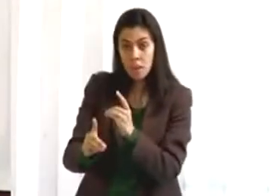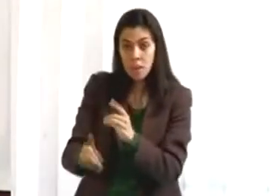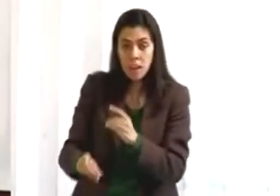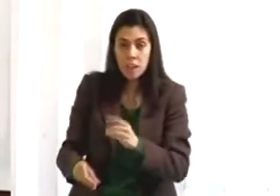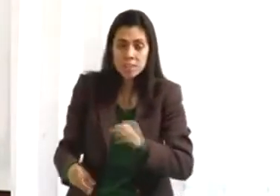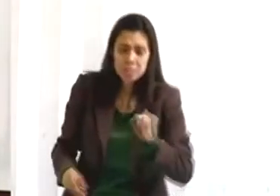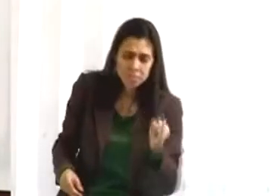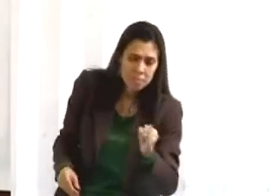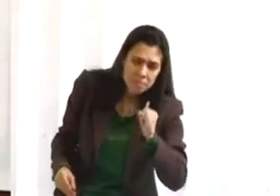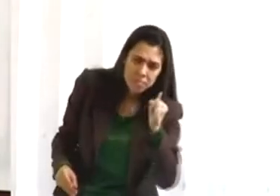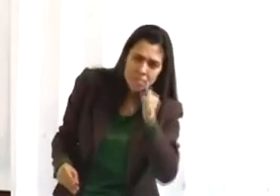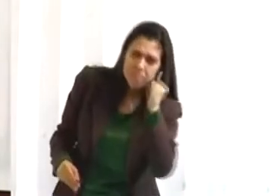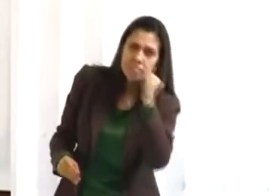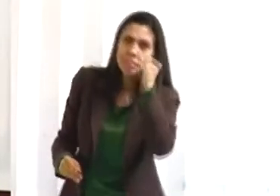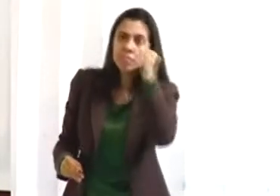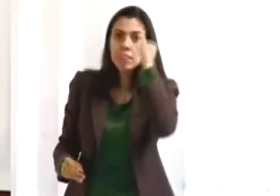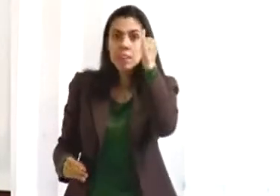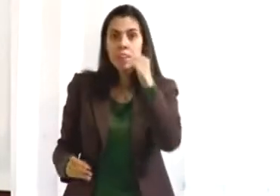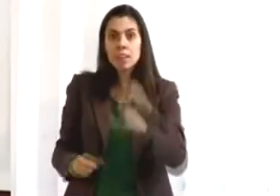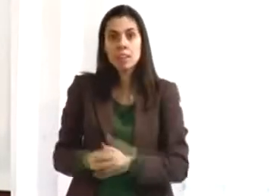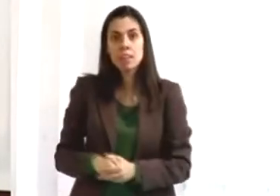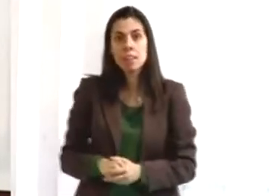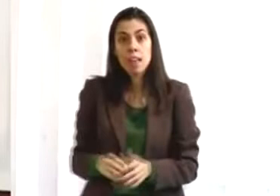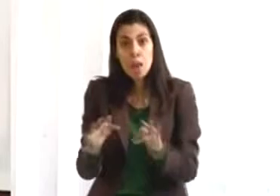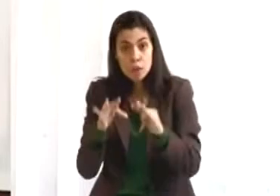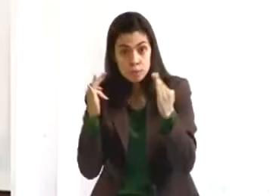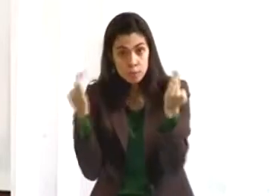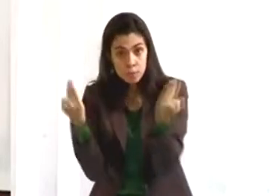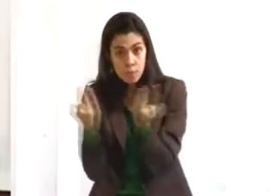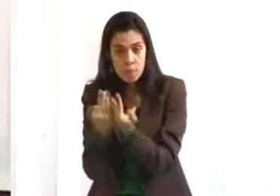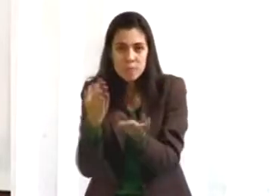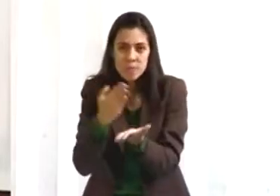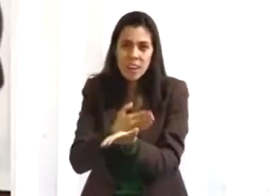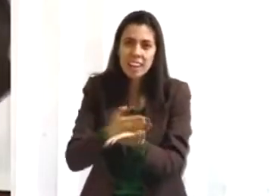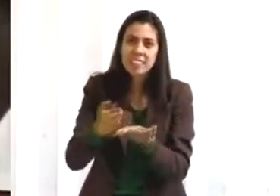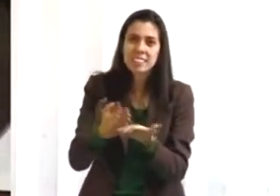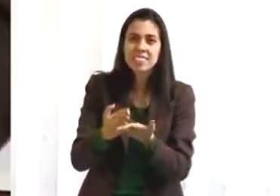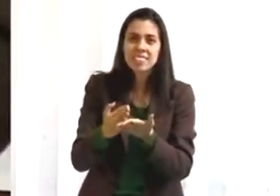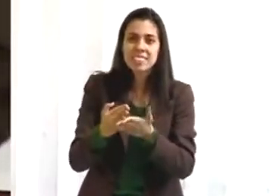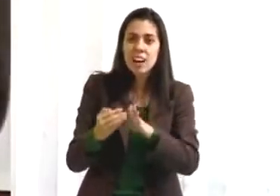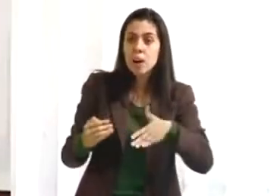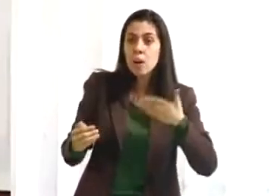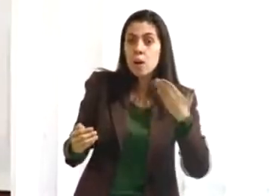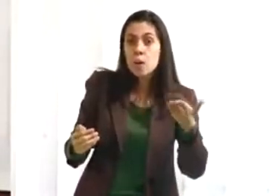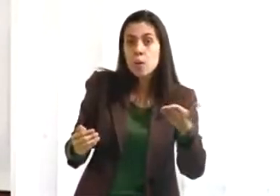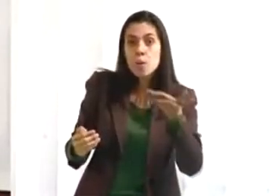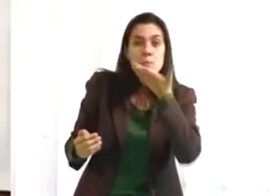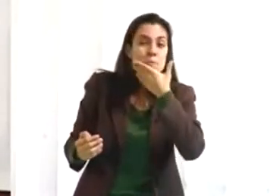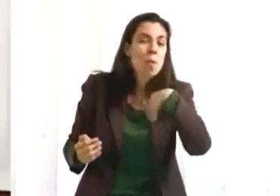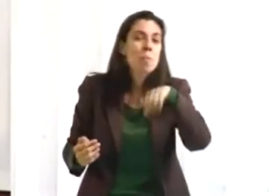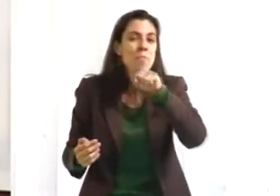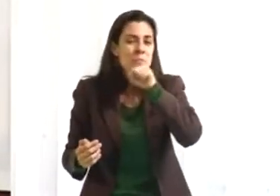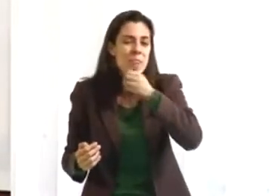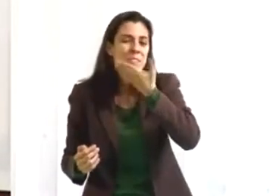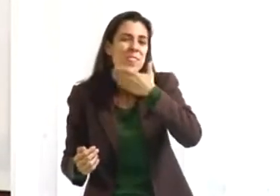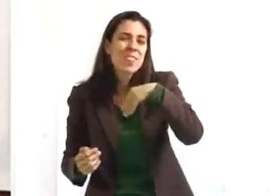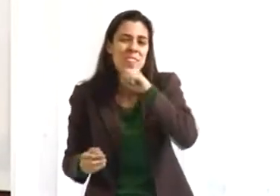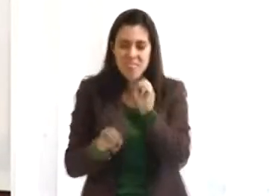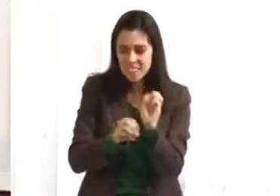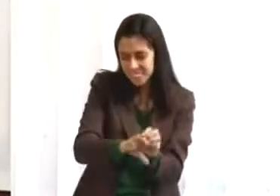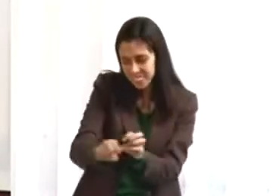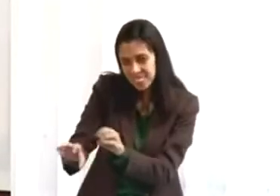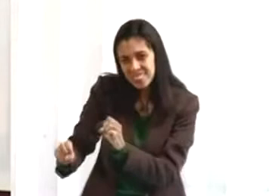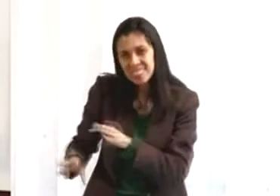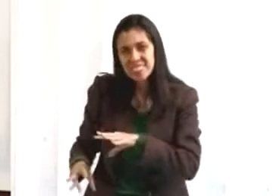Os pais discipulando seus filhos nas Escrituras. Nós somos os primeiros discipuladores e mestres dos nossos